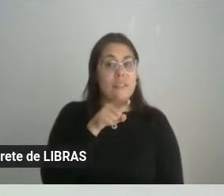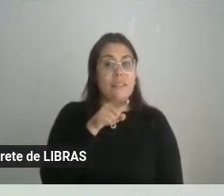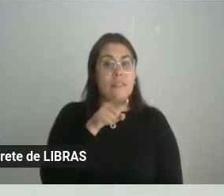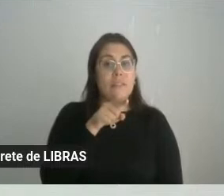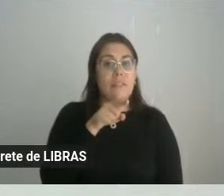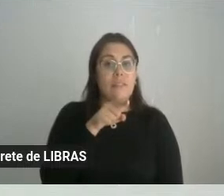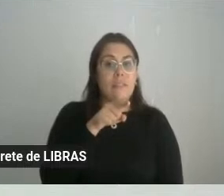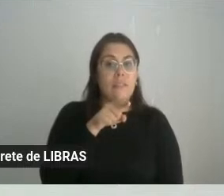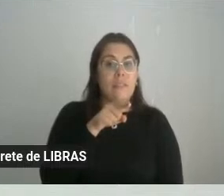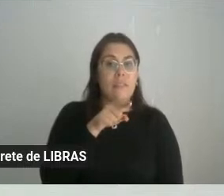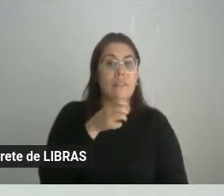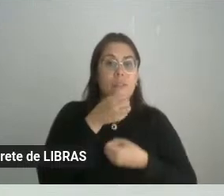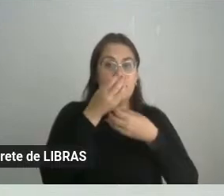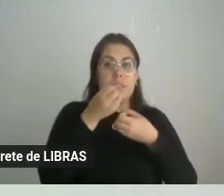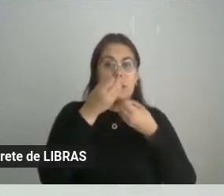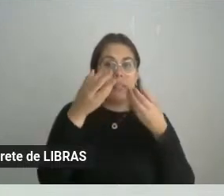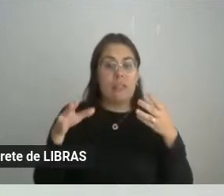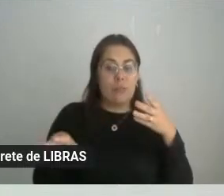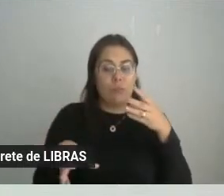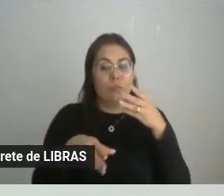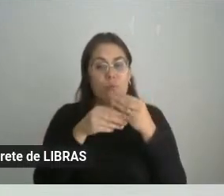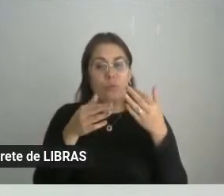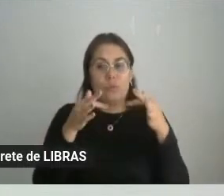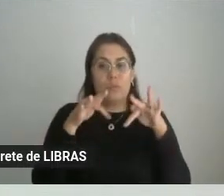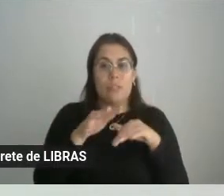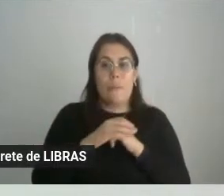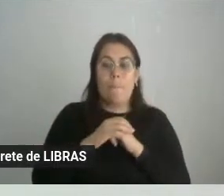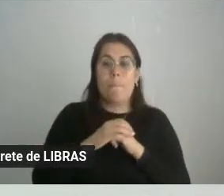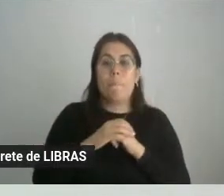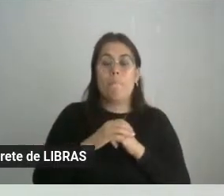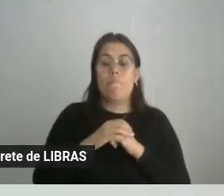as considerações finais. Mas, do todo, né,